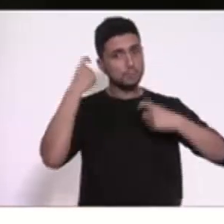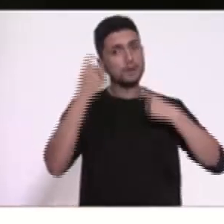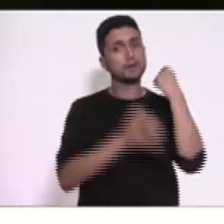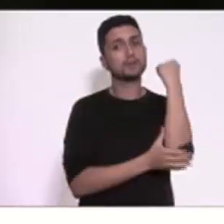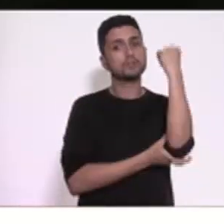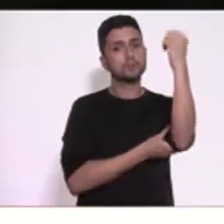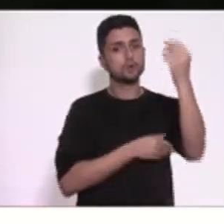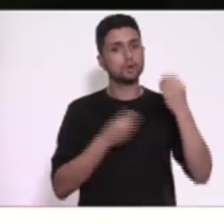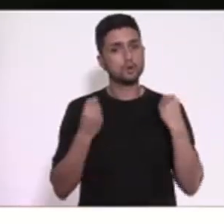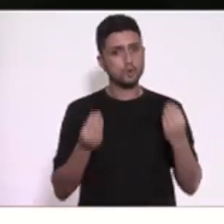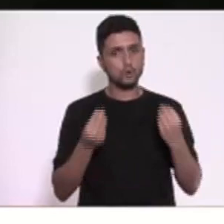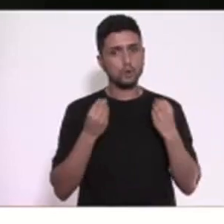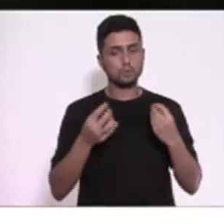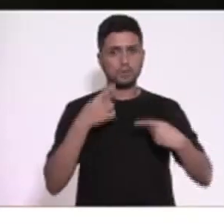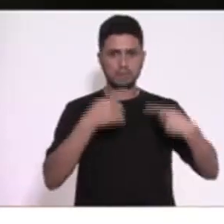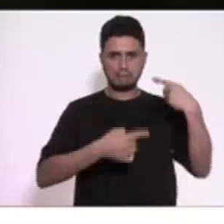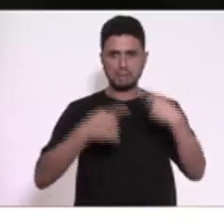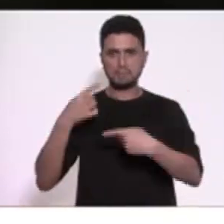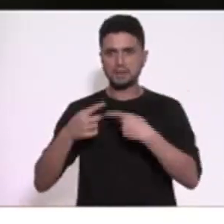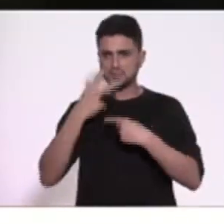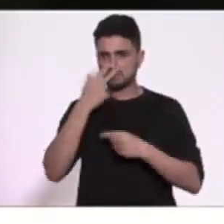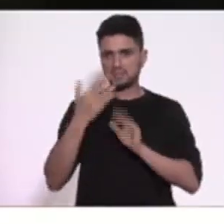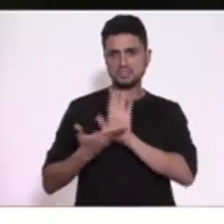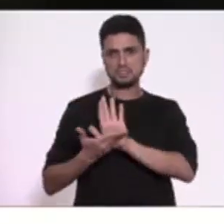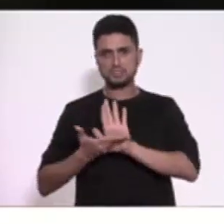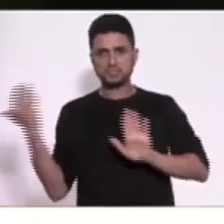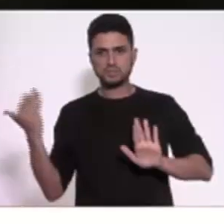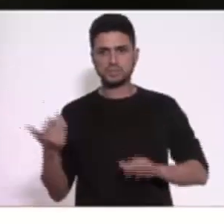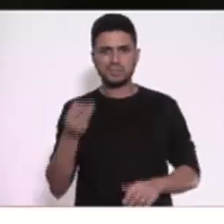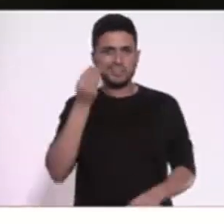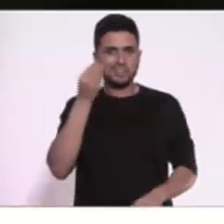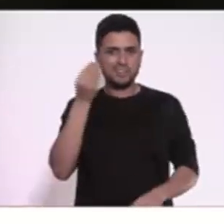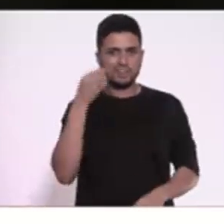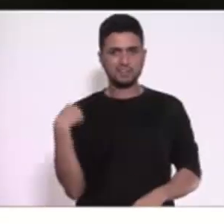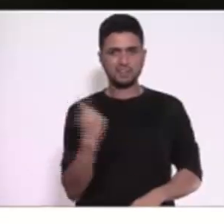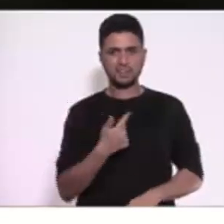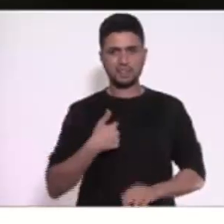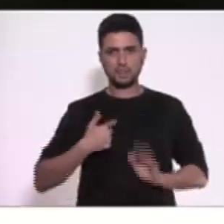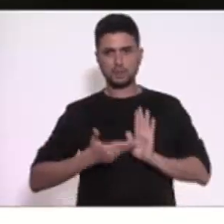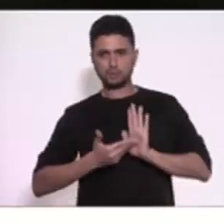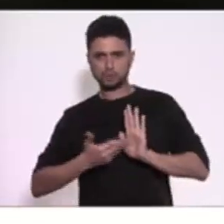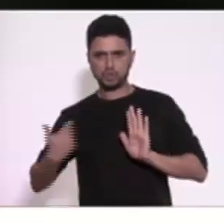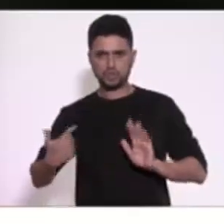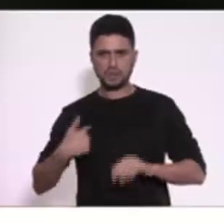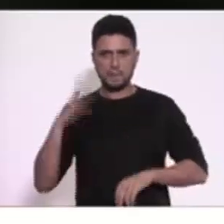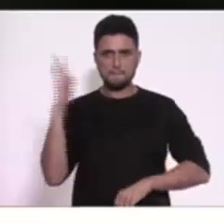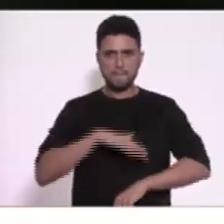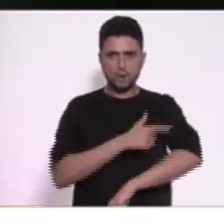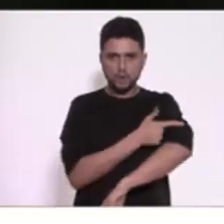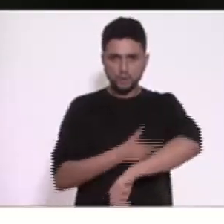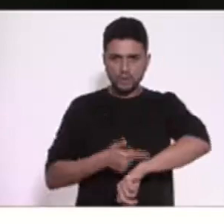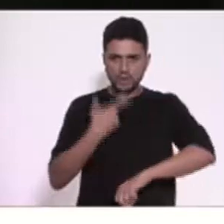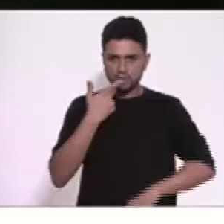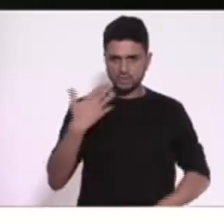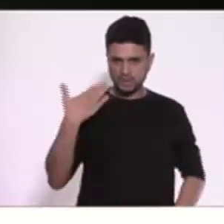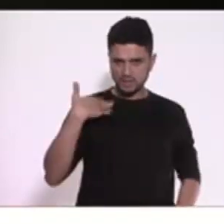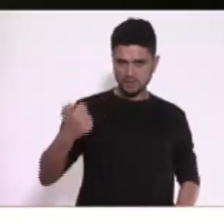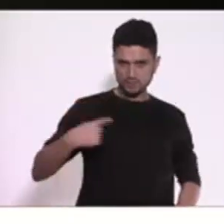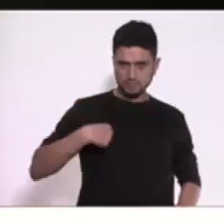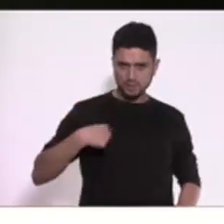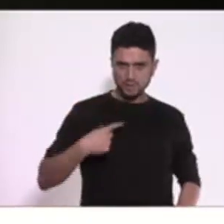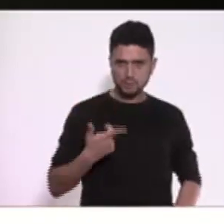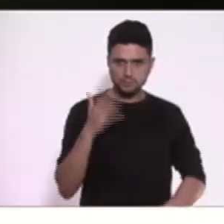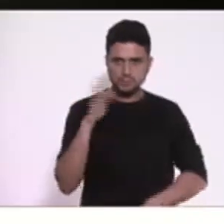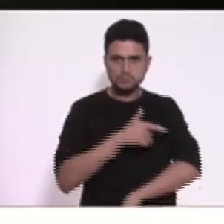debate está sendo rebaixado. Enquanto tentam me colocar a pecha de mal educada, apresentam-se